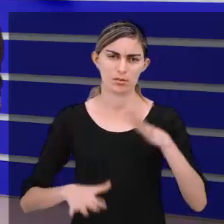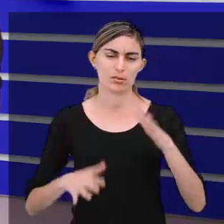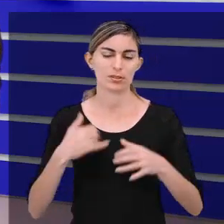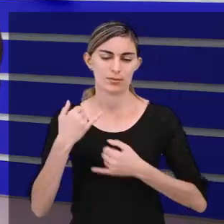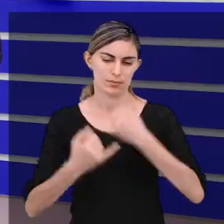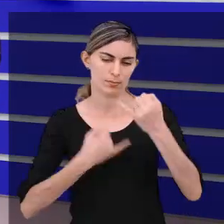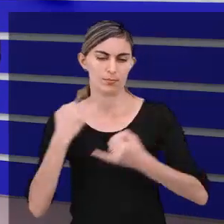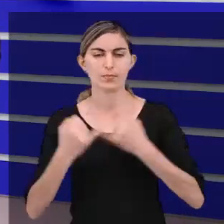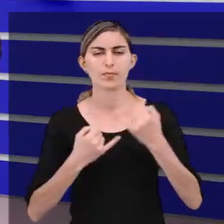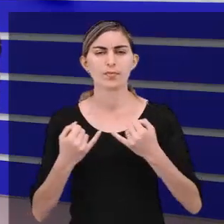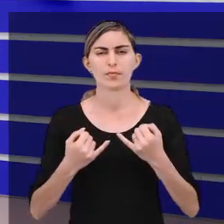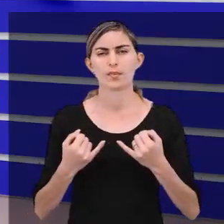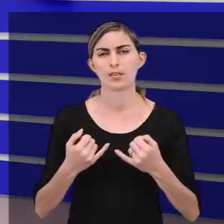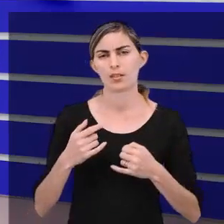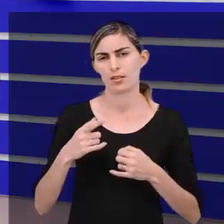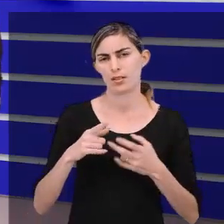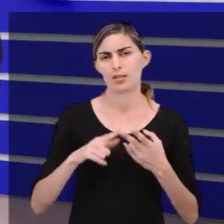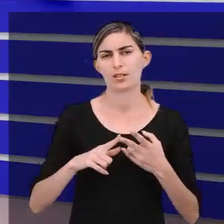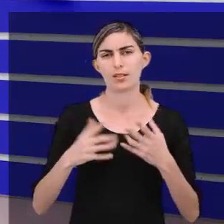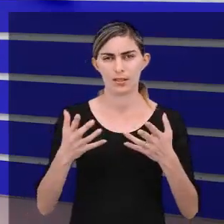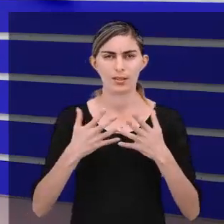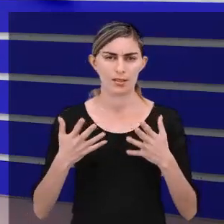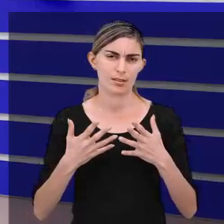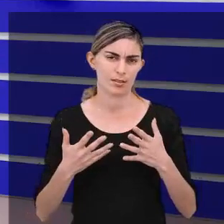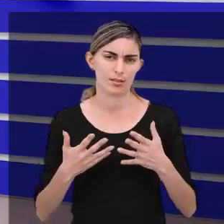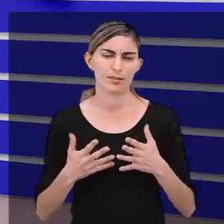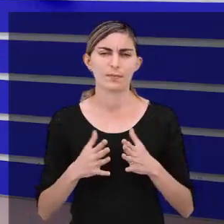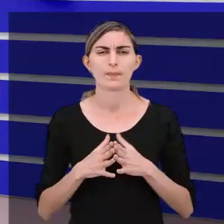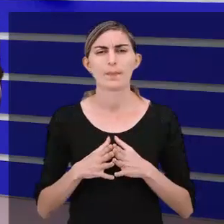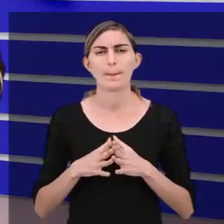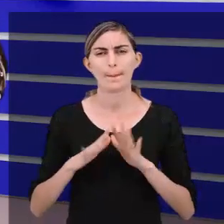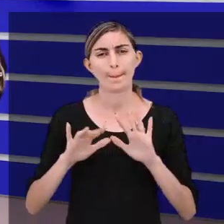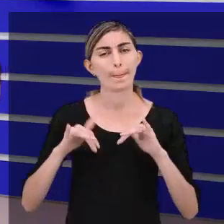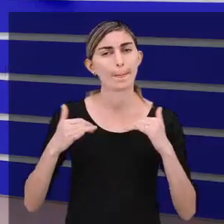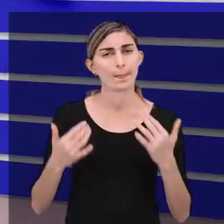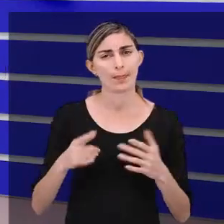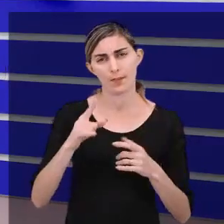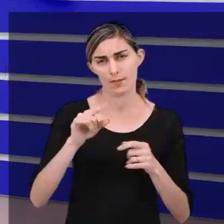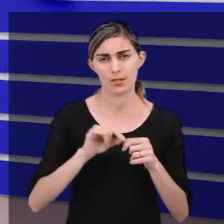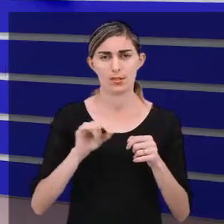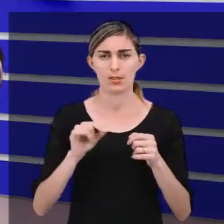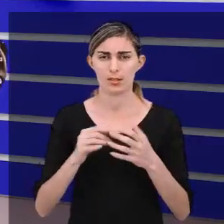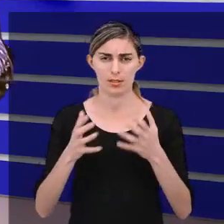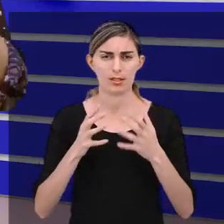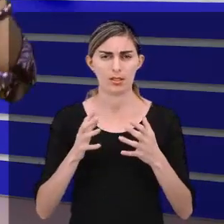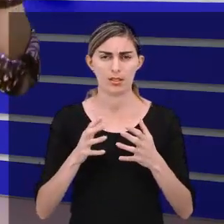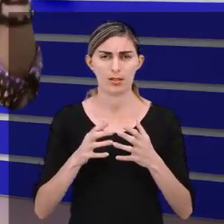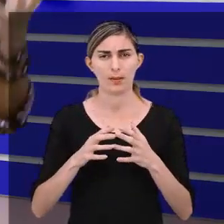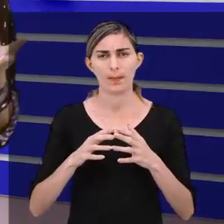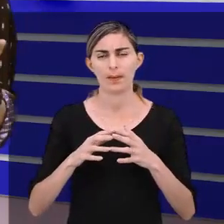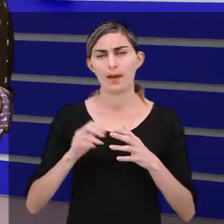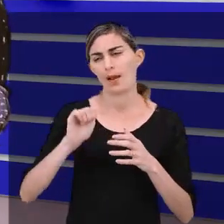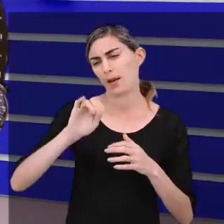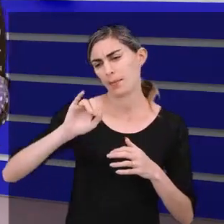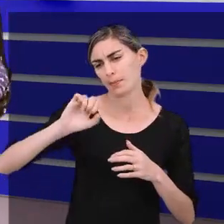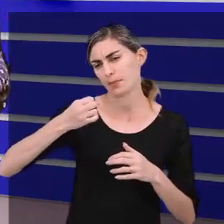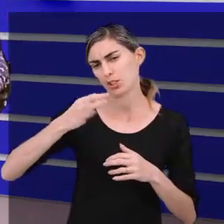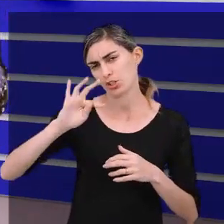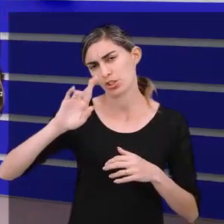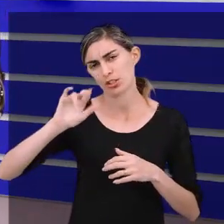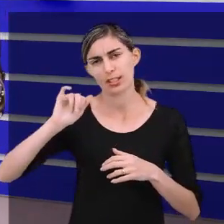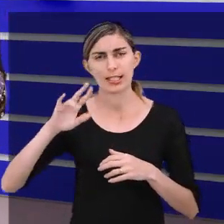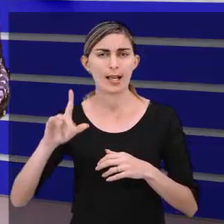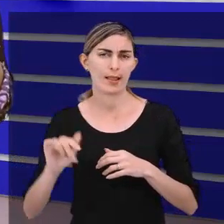brinco dizendo que eu me lembro de Caetano, os quereres de Caetano. Então você querer é o campo mais abstrato, é o